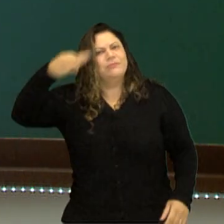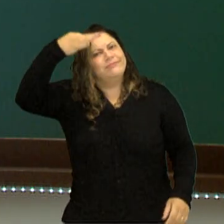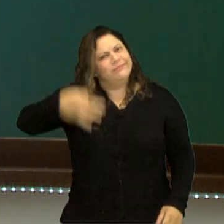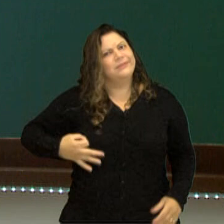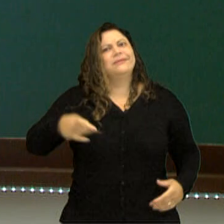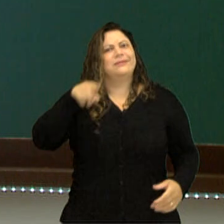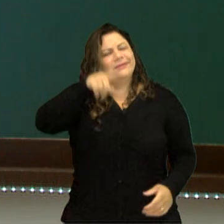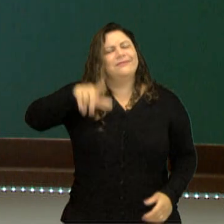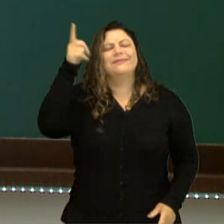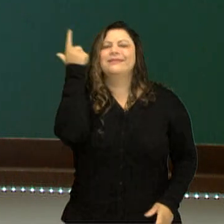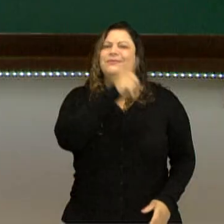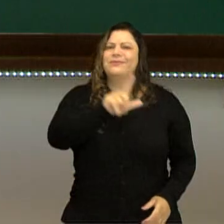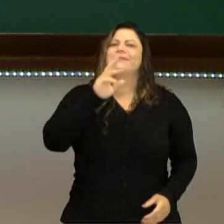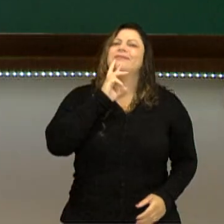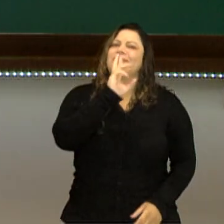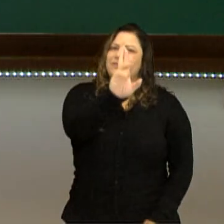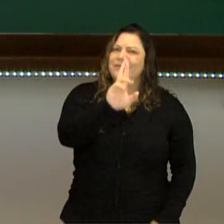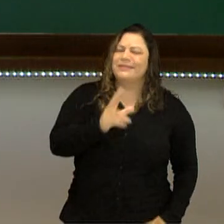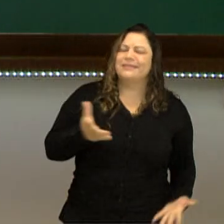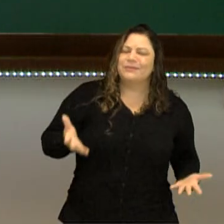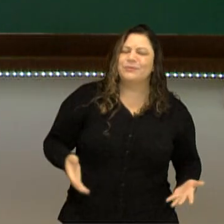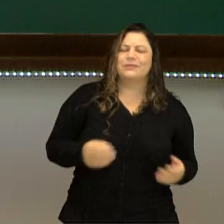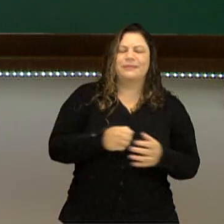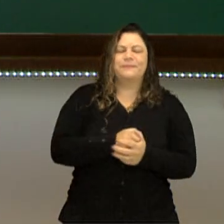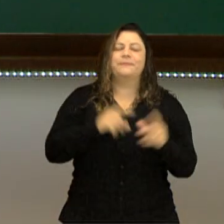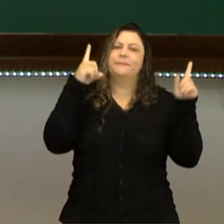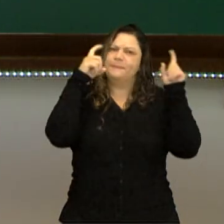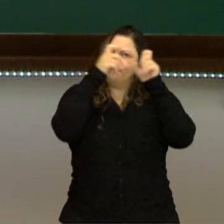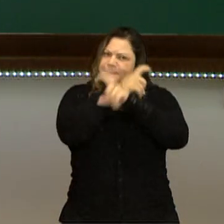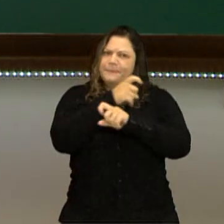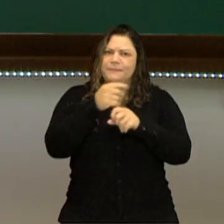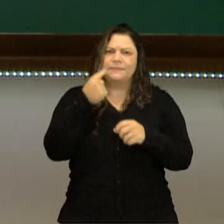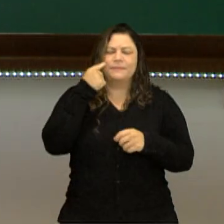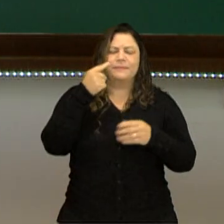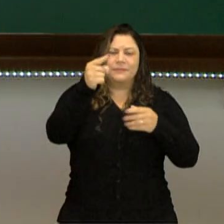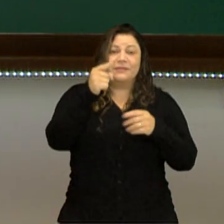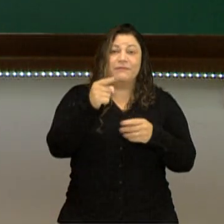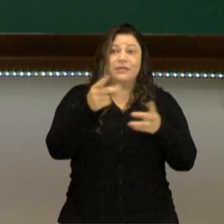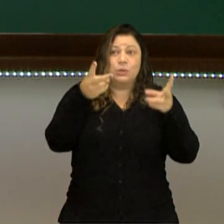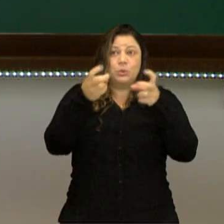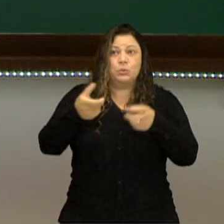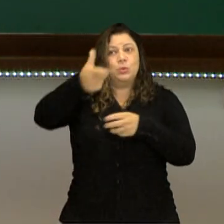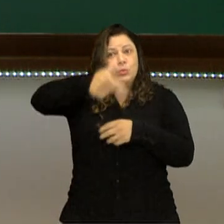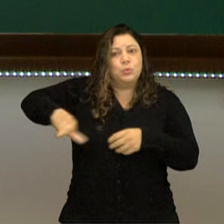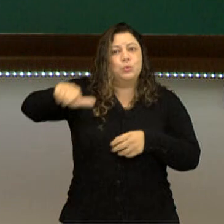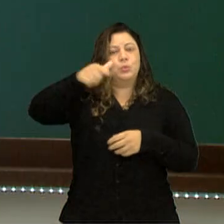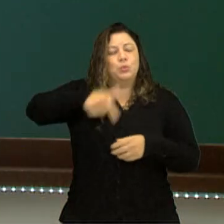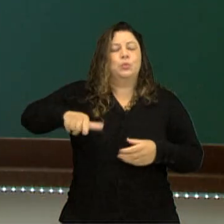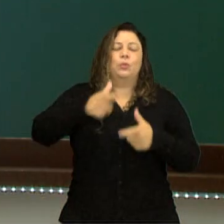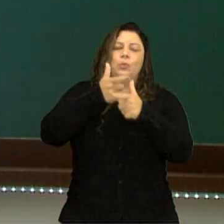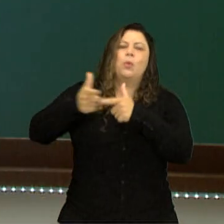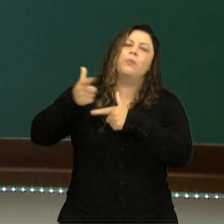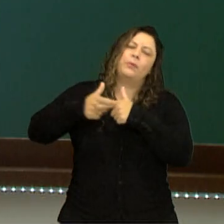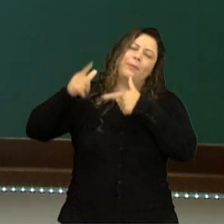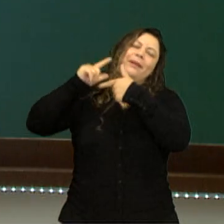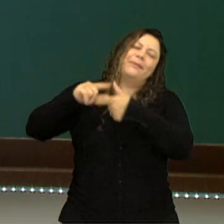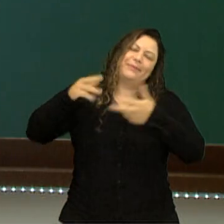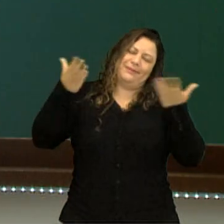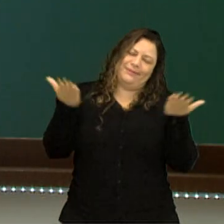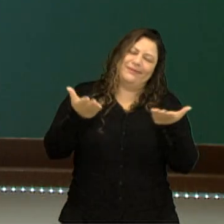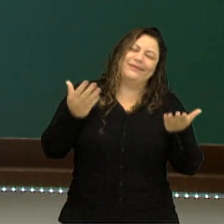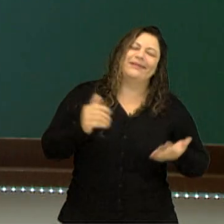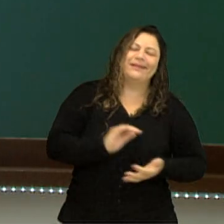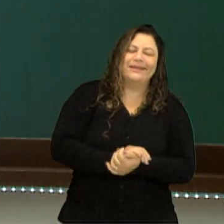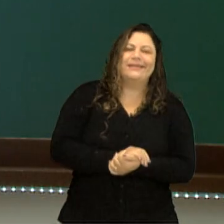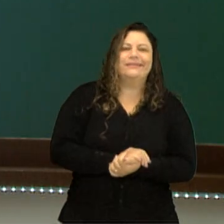certeza que vocês conseguiram resolver. Quem teve alguma dificuldade, revisa, porque é um problema que eu chamo de problema clássico de resolução e que vocês